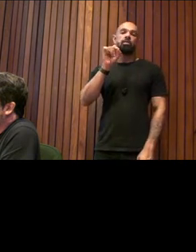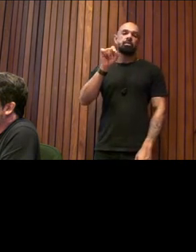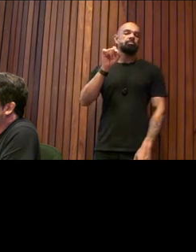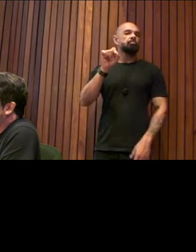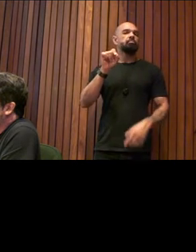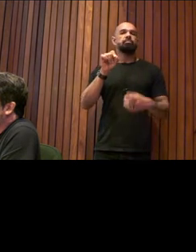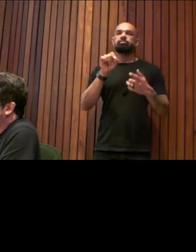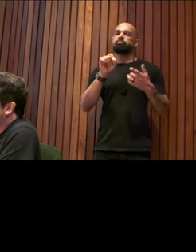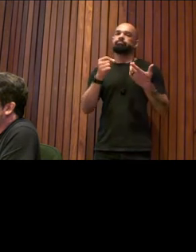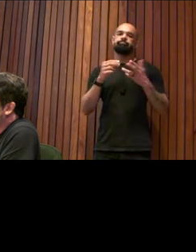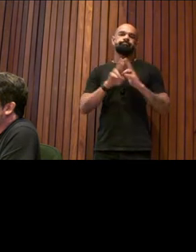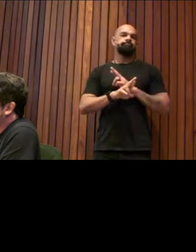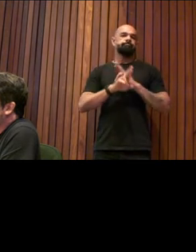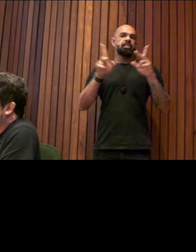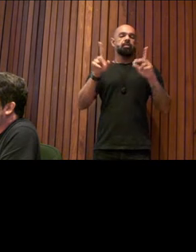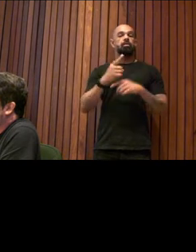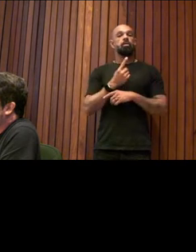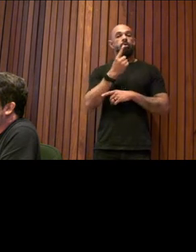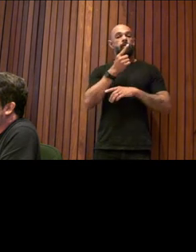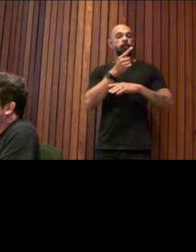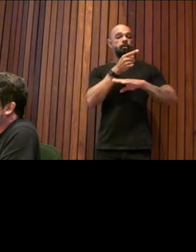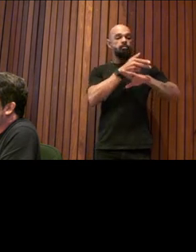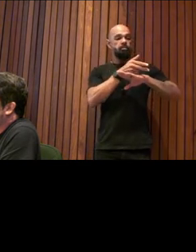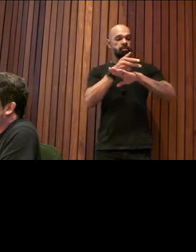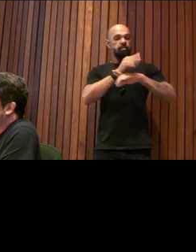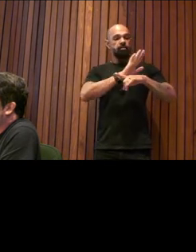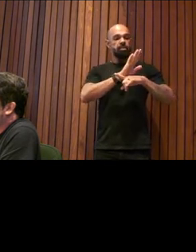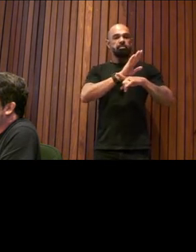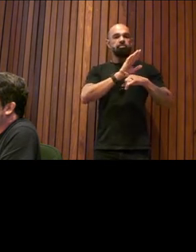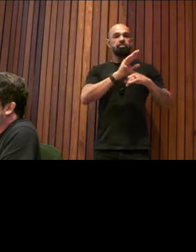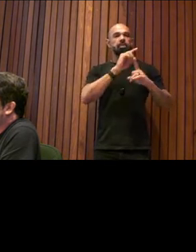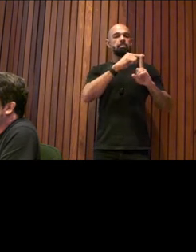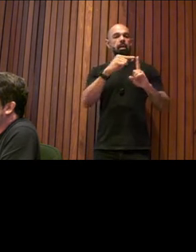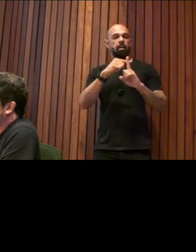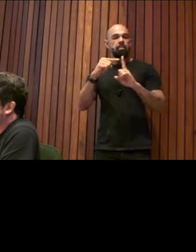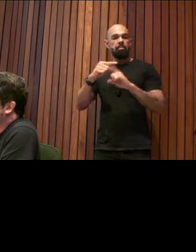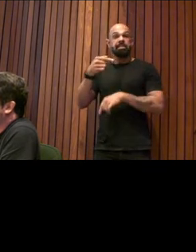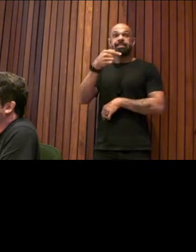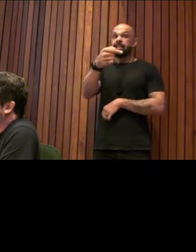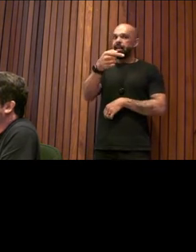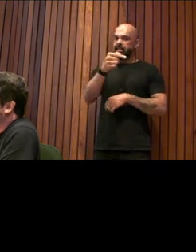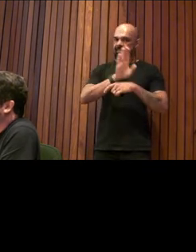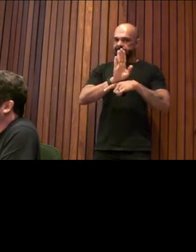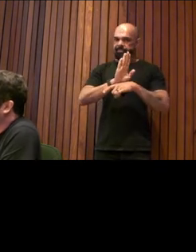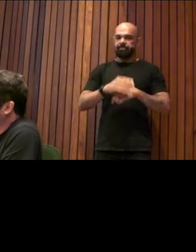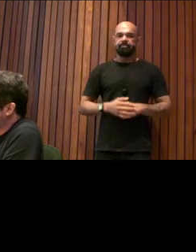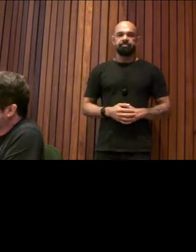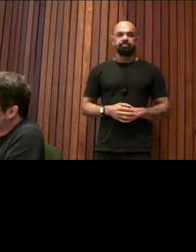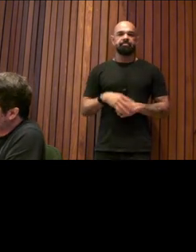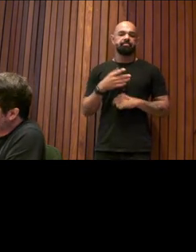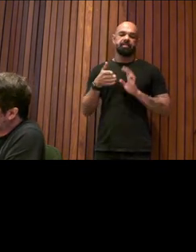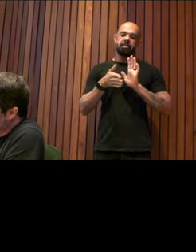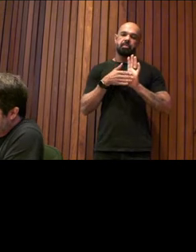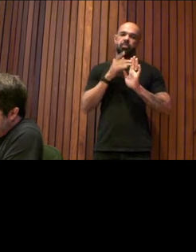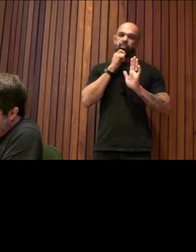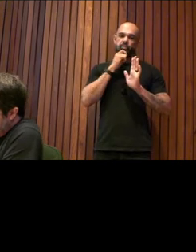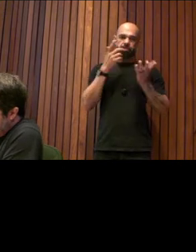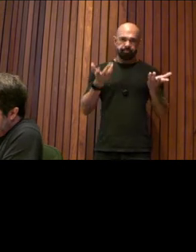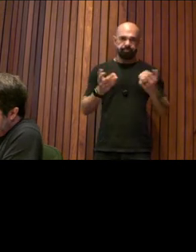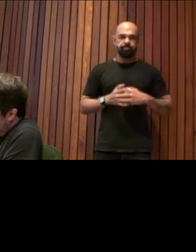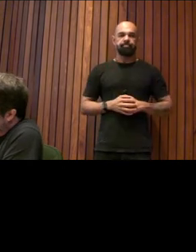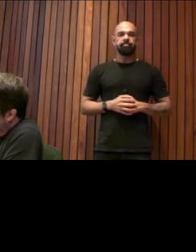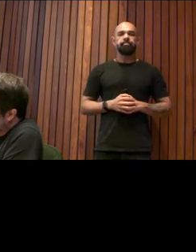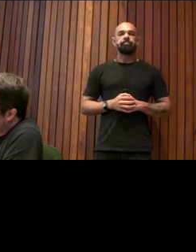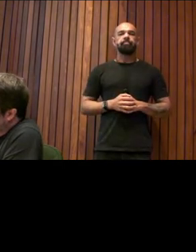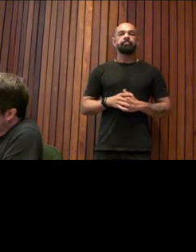né, porque, na verdade, um filme viraram 7 filmes, né. Então, e isso não estava previsto, né. Então, na